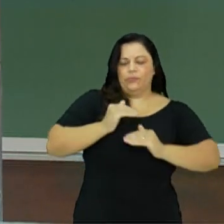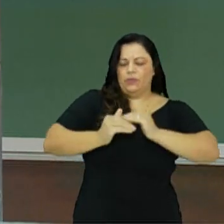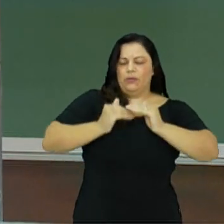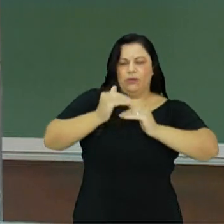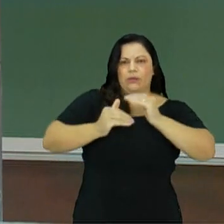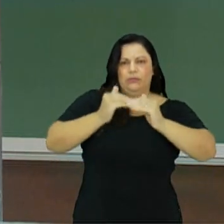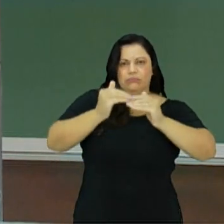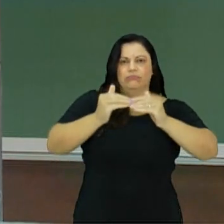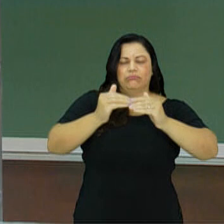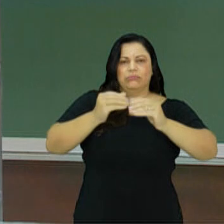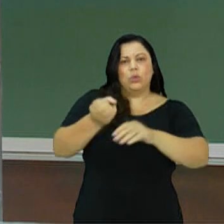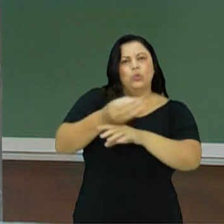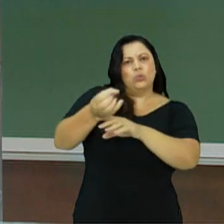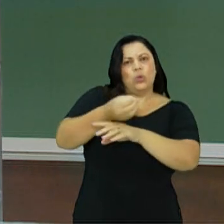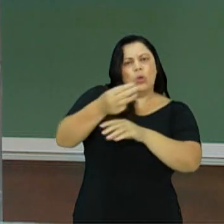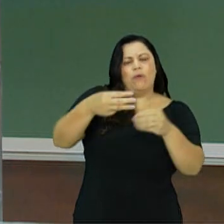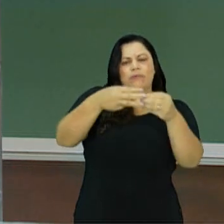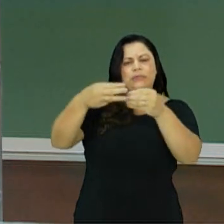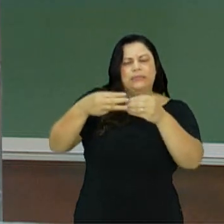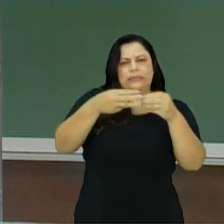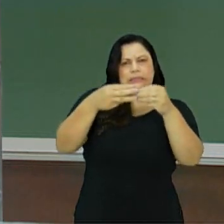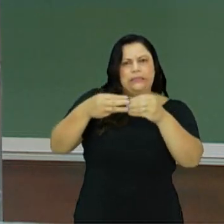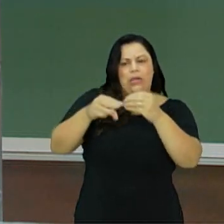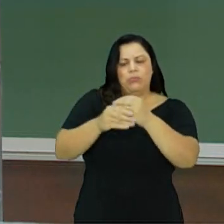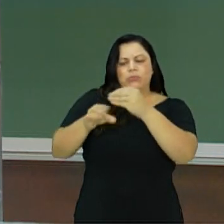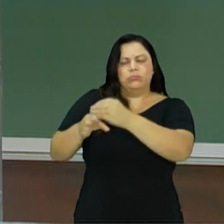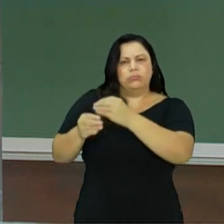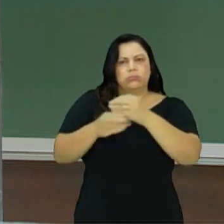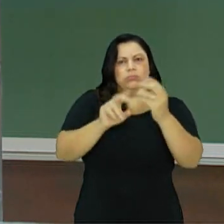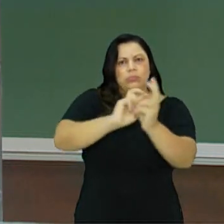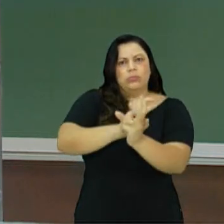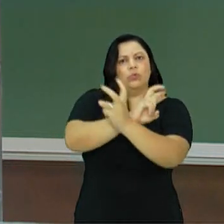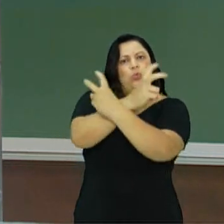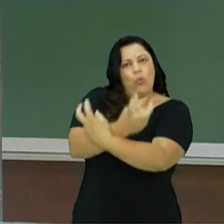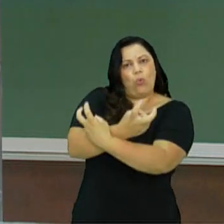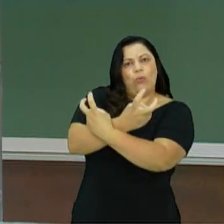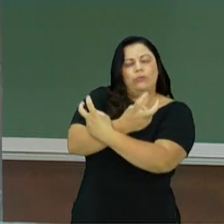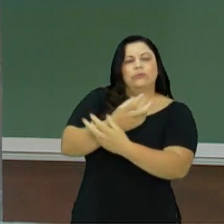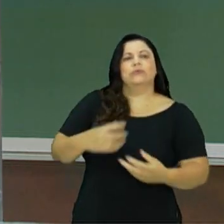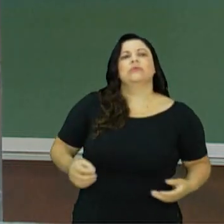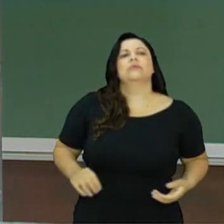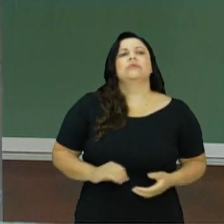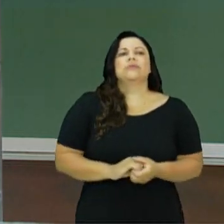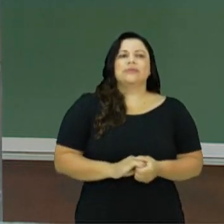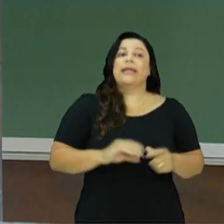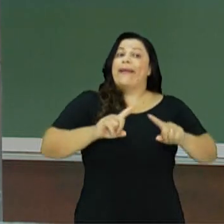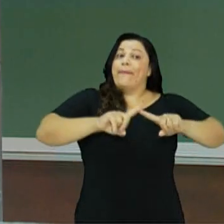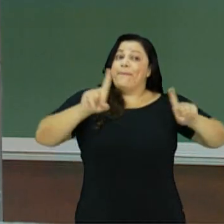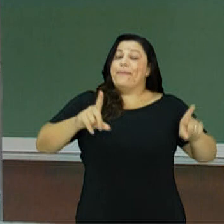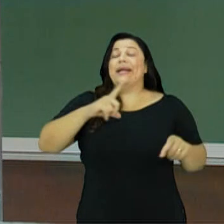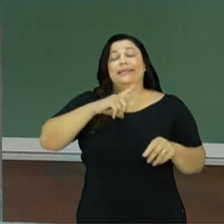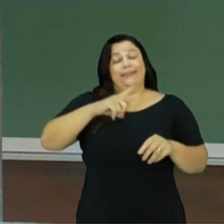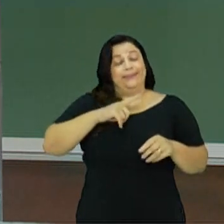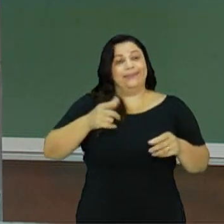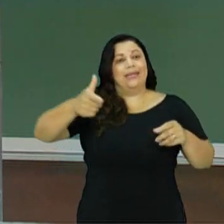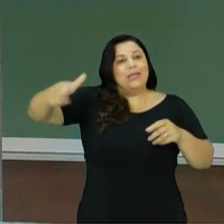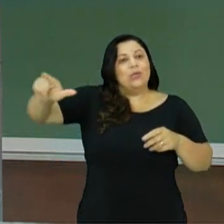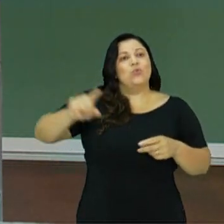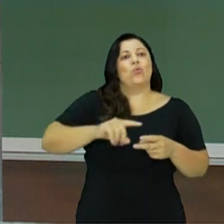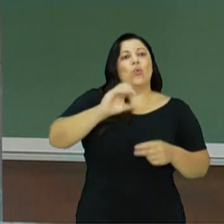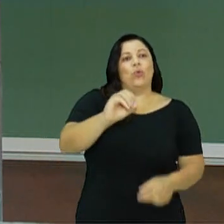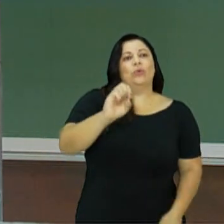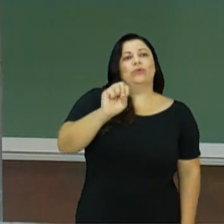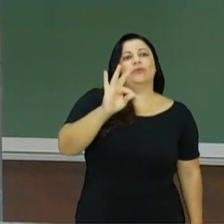reconstituição, na formação de novas células que vão compor o osso, que são os osteócitos. Beleza, mas existem os osteoclastos que eles